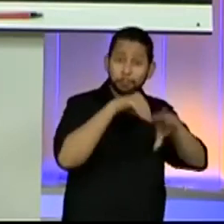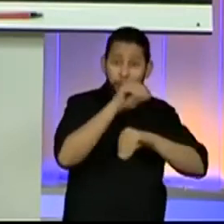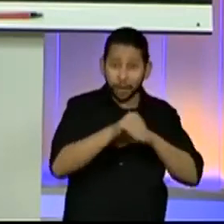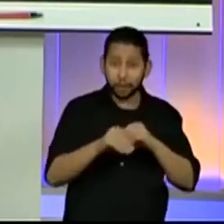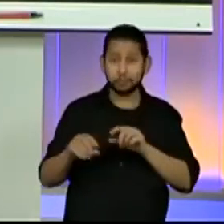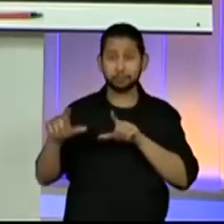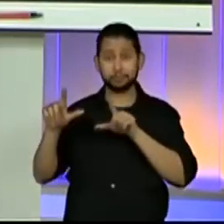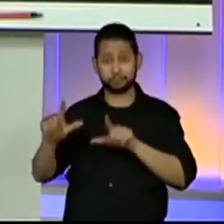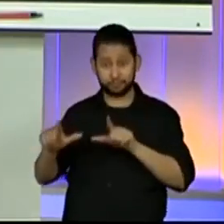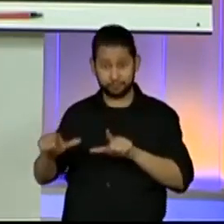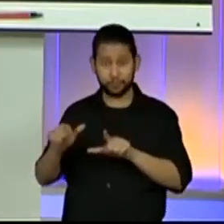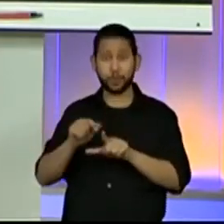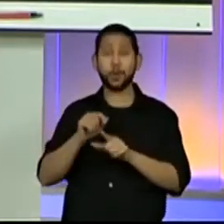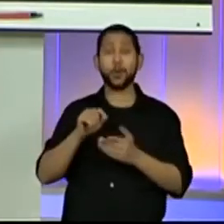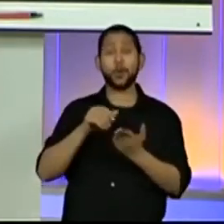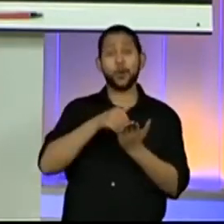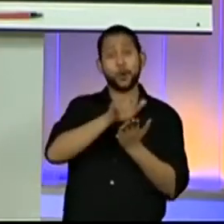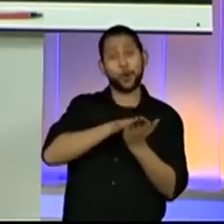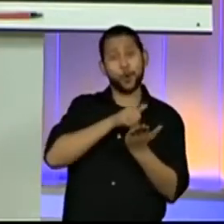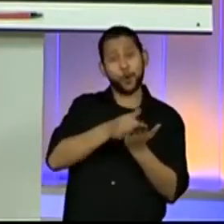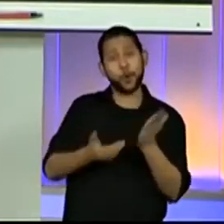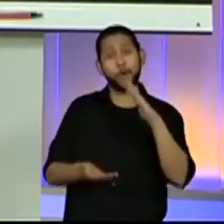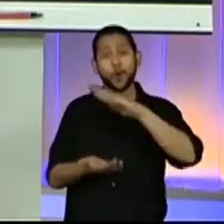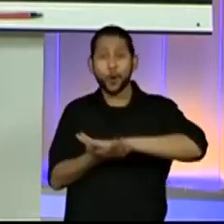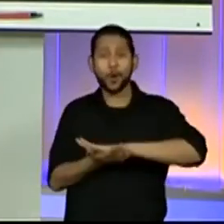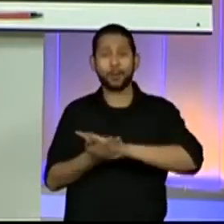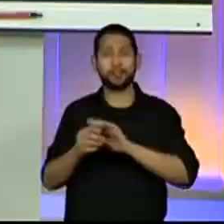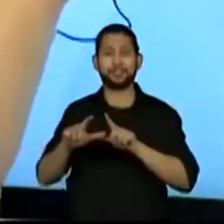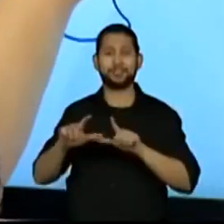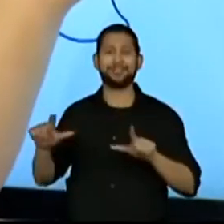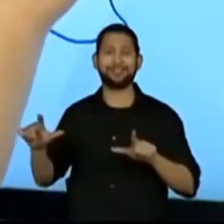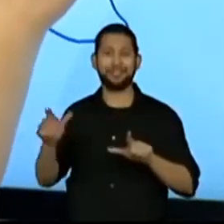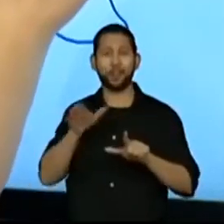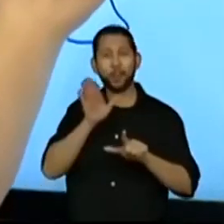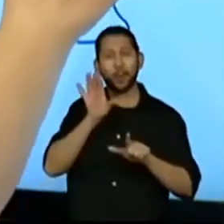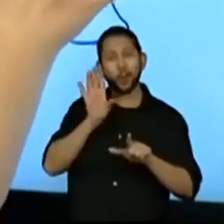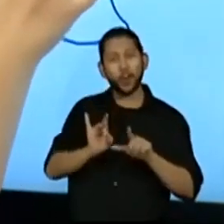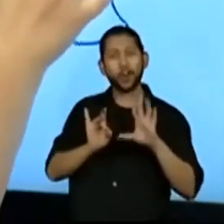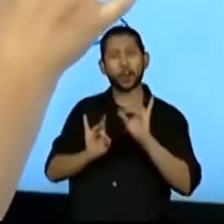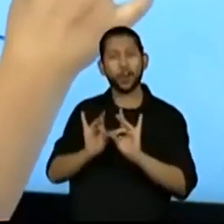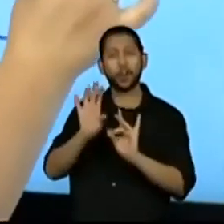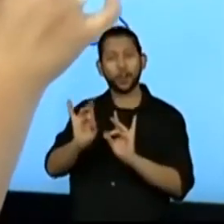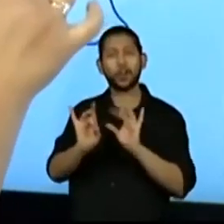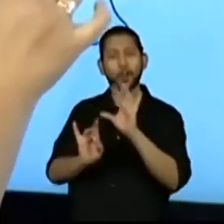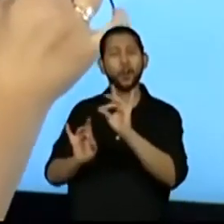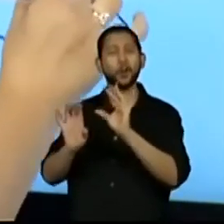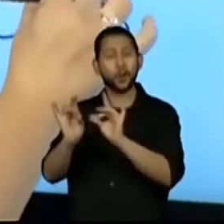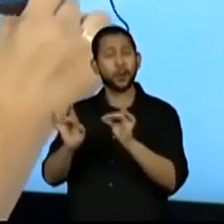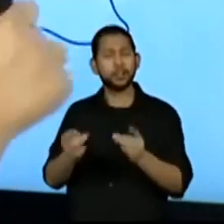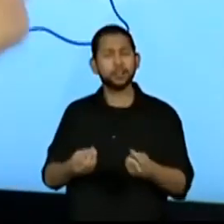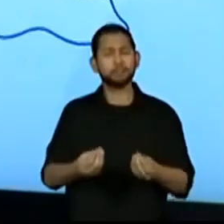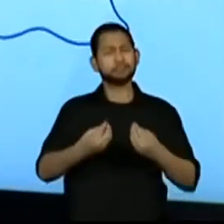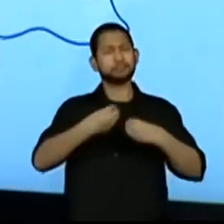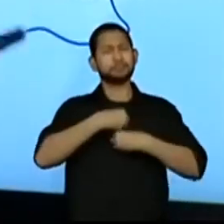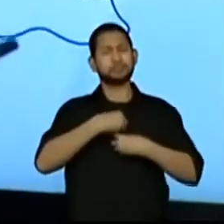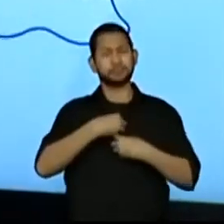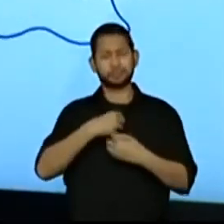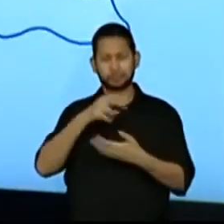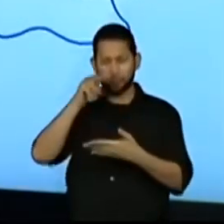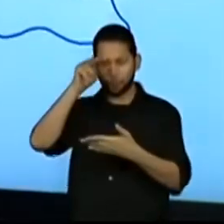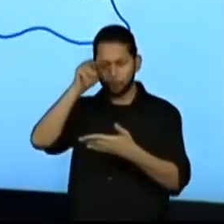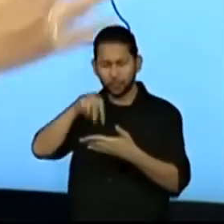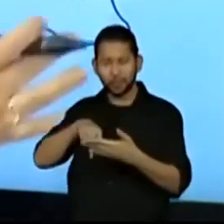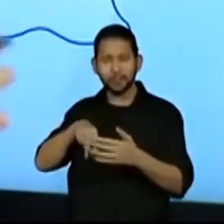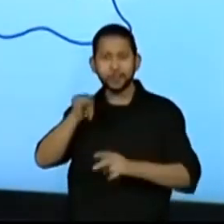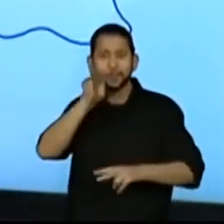mais ou menos assim, um cartão, colocar num objeto artístico toda essa criatividade, todo o meu sentimento, eu posso escrever